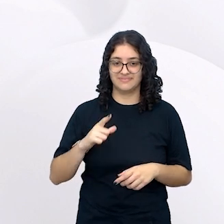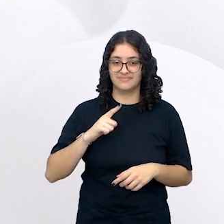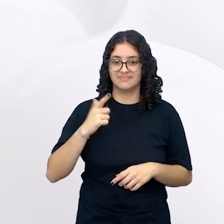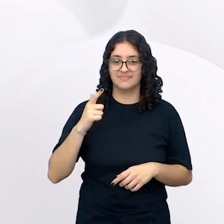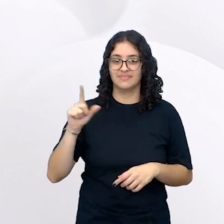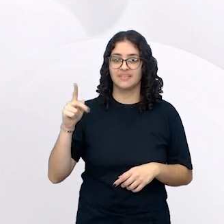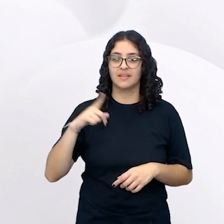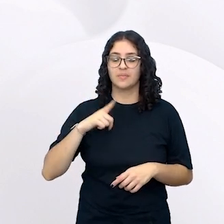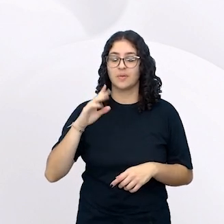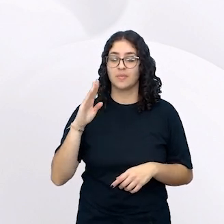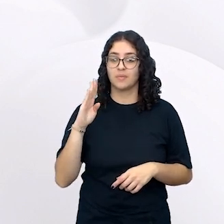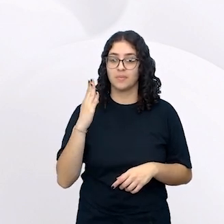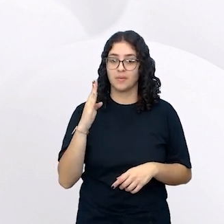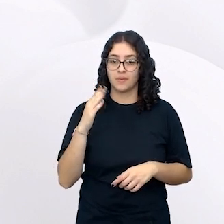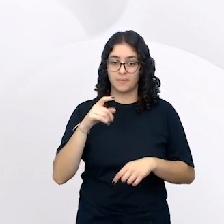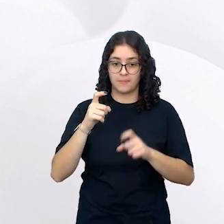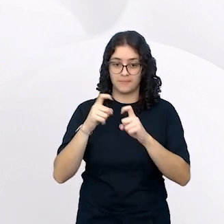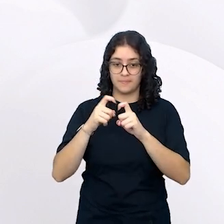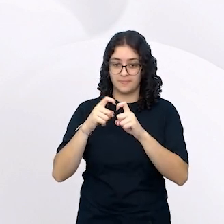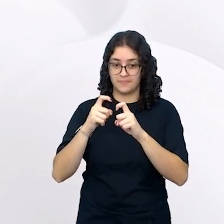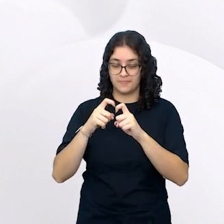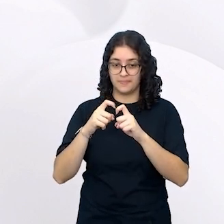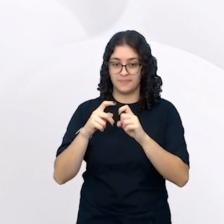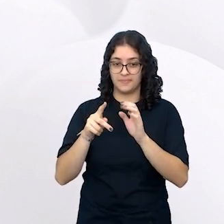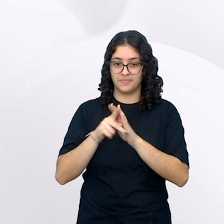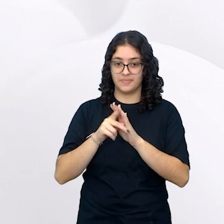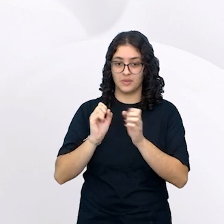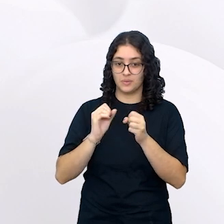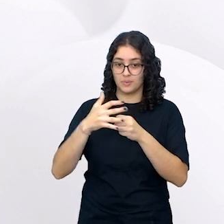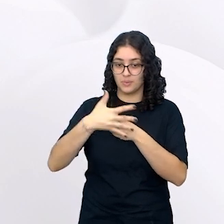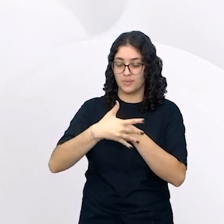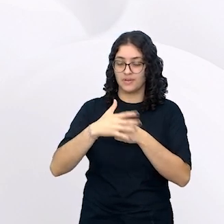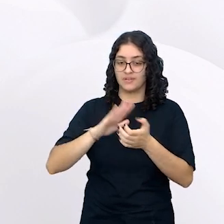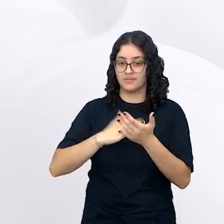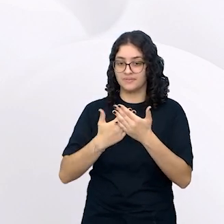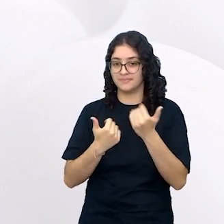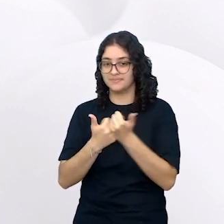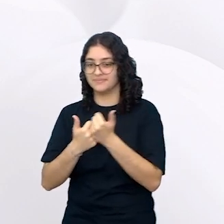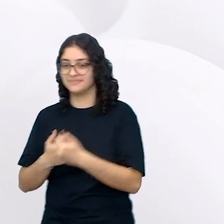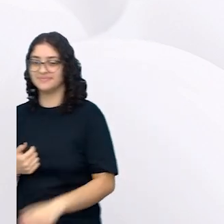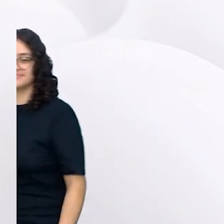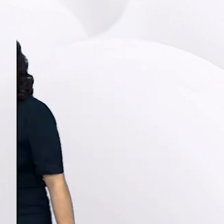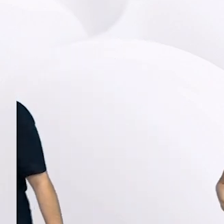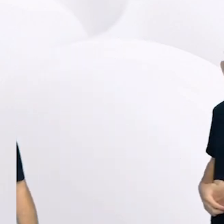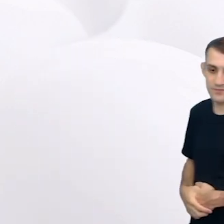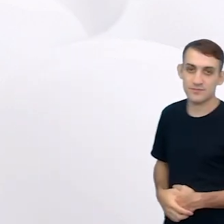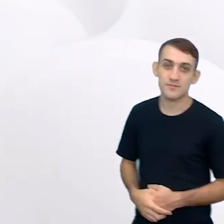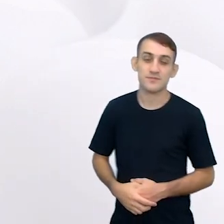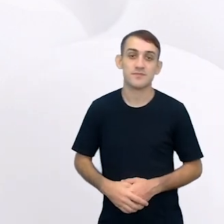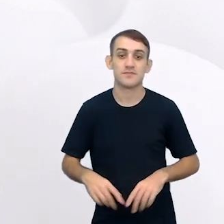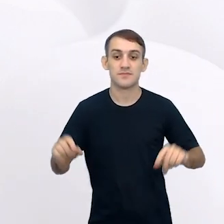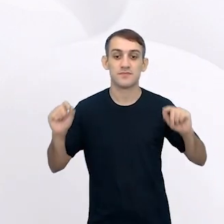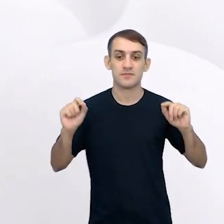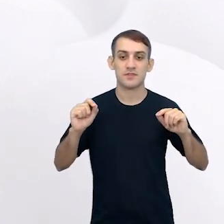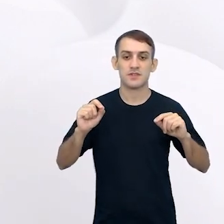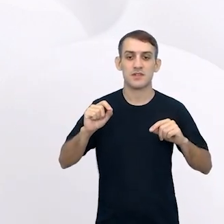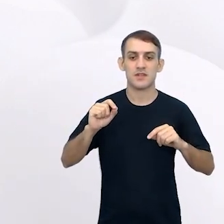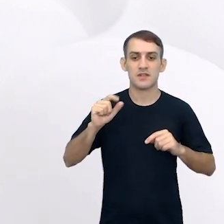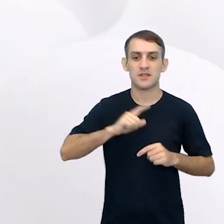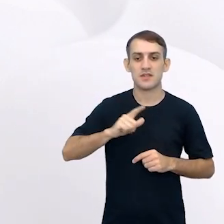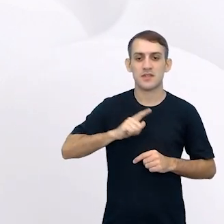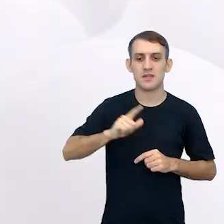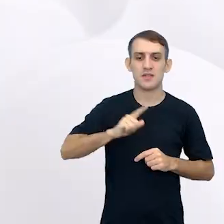uma biomédica responsável pelo mapeamento do genoma do coronavírus no Brasil, Jaqueline Góes. Opa! Isso é muito importante. E também falam